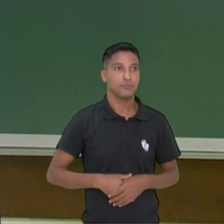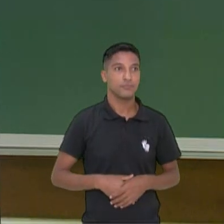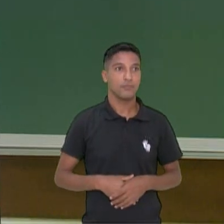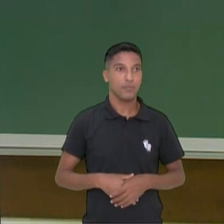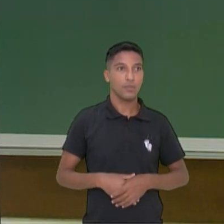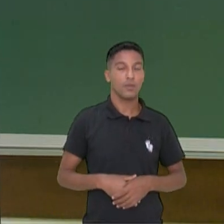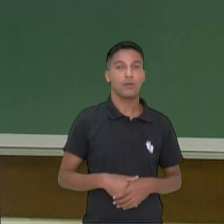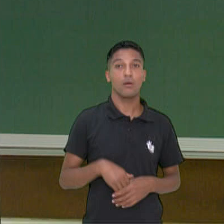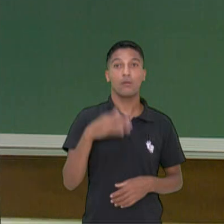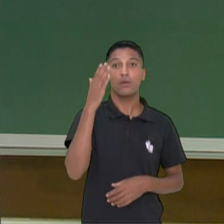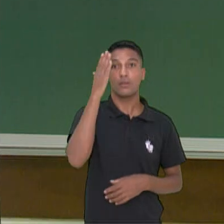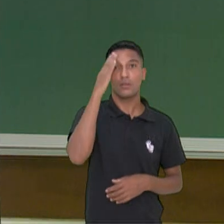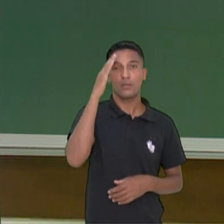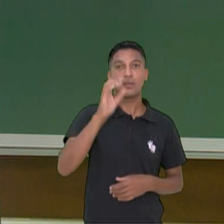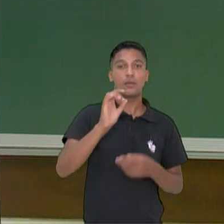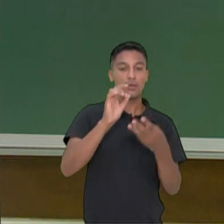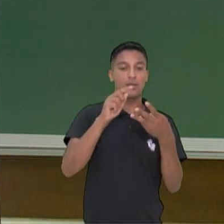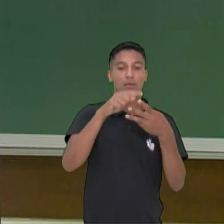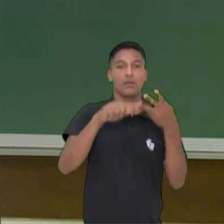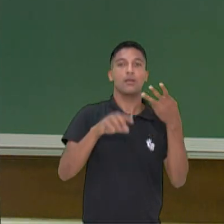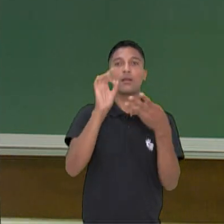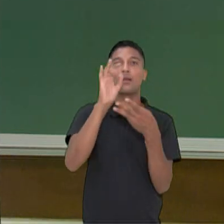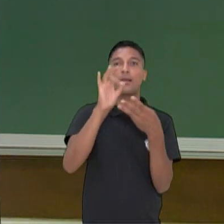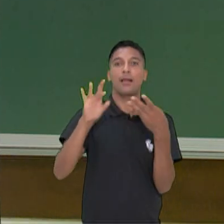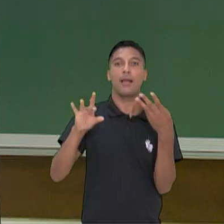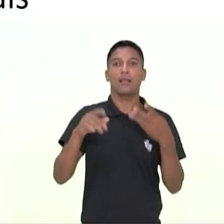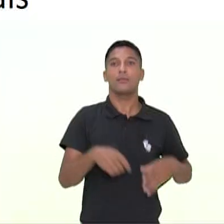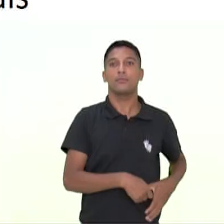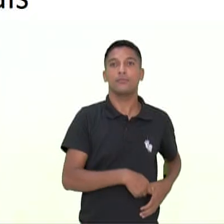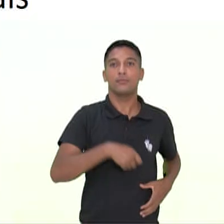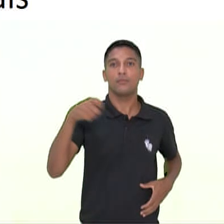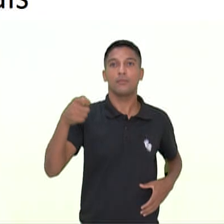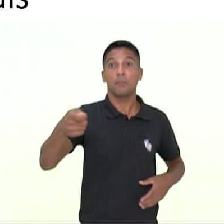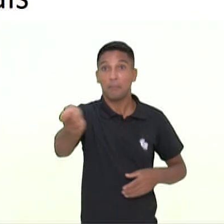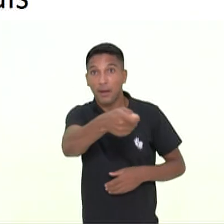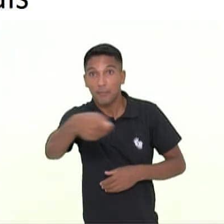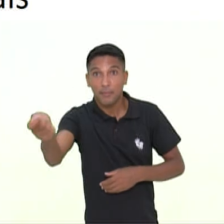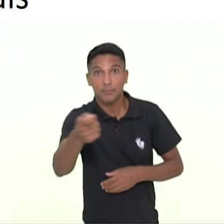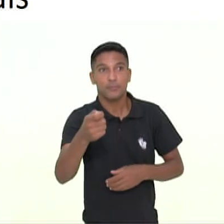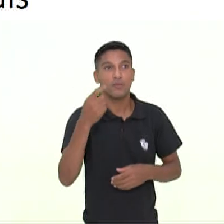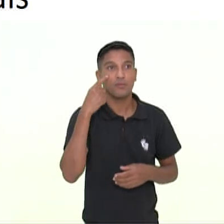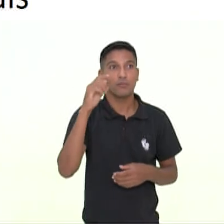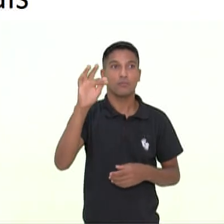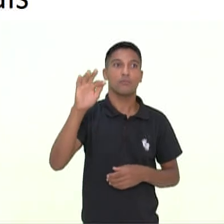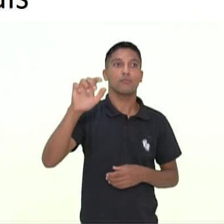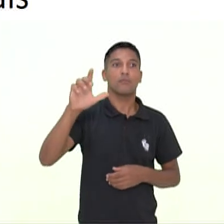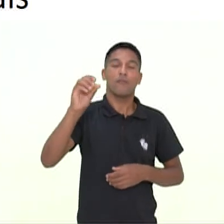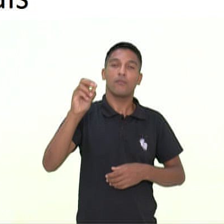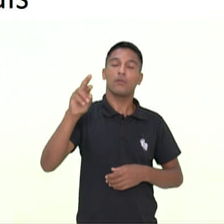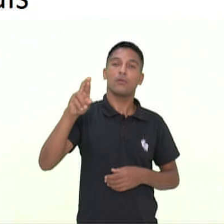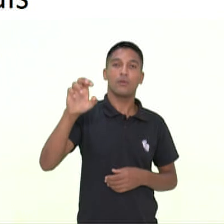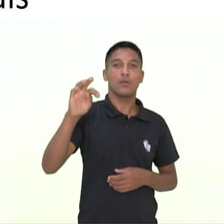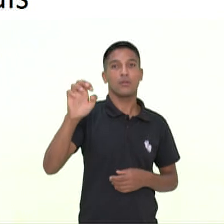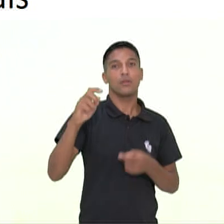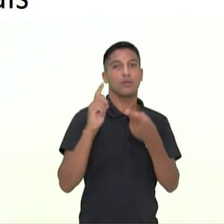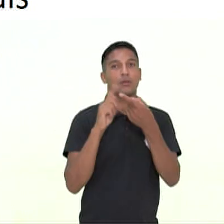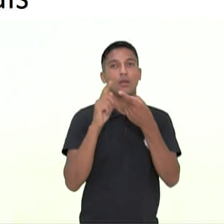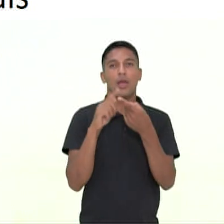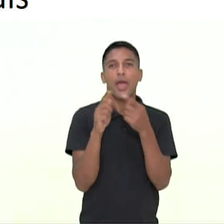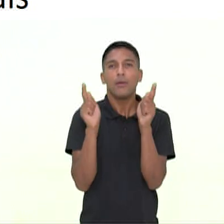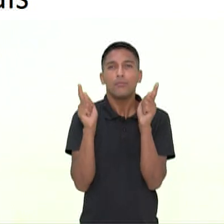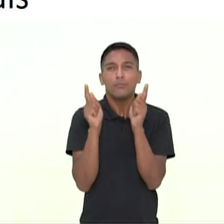pouquinho entendeu um pouquinho cada uma das três armas tá então a gente tem o frete o florete é a